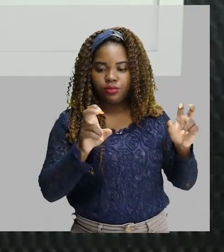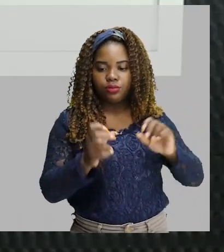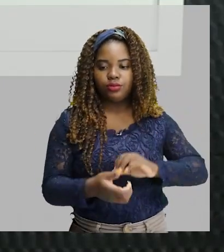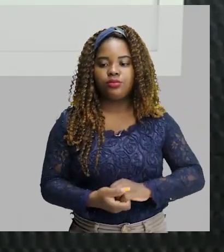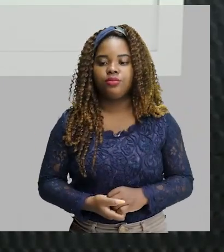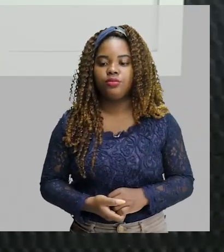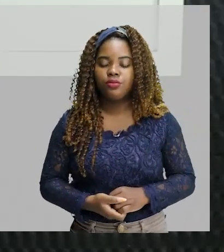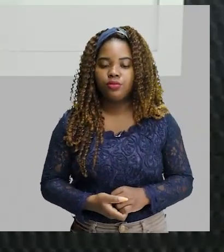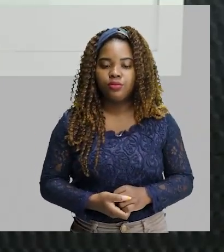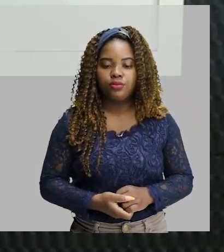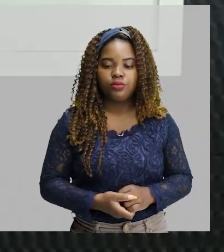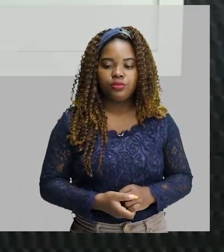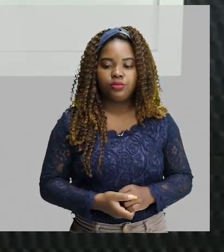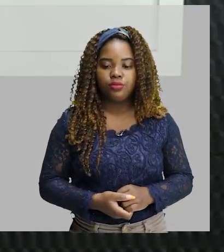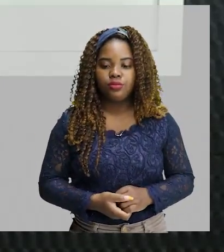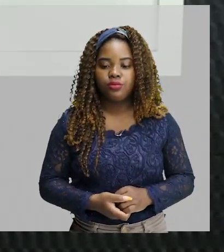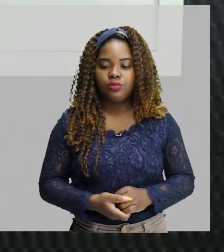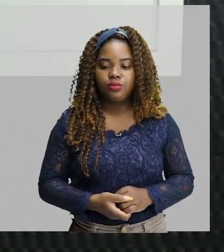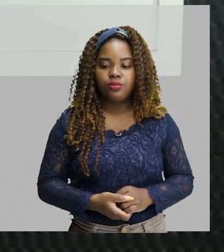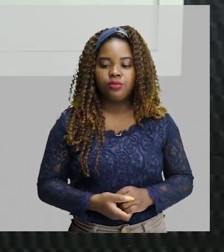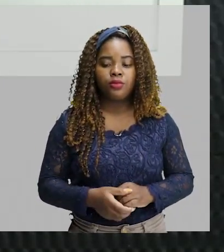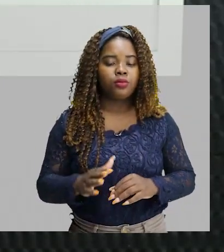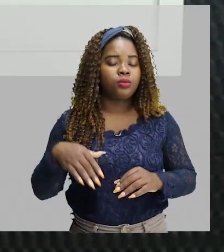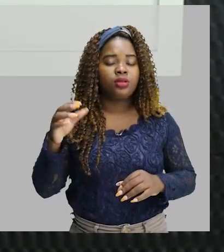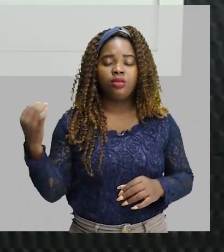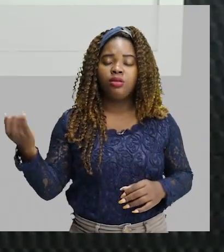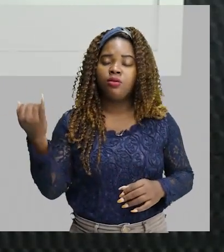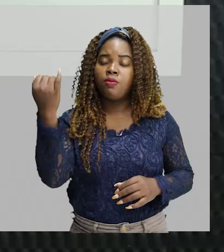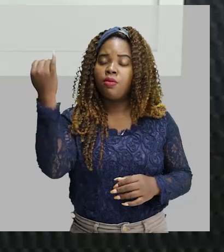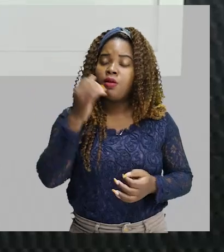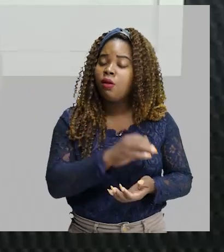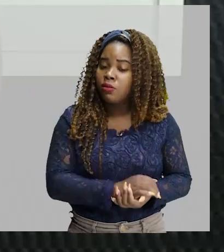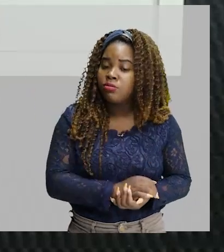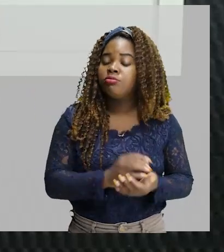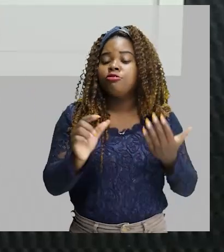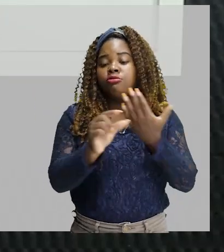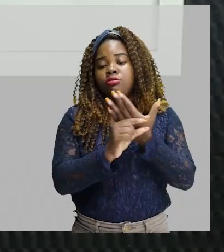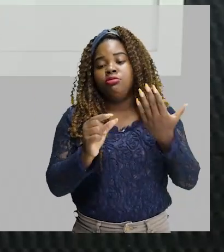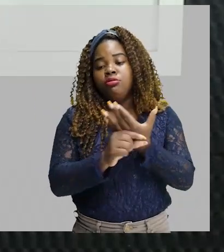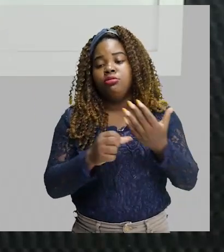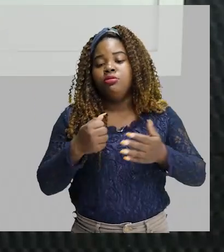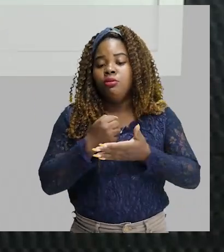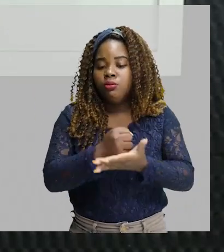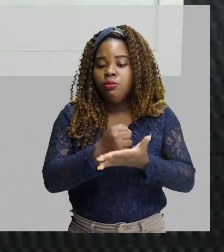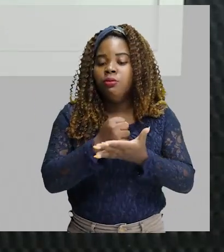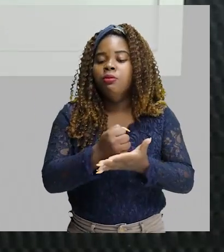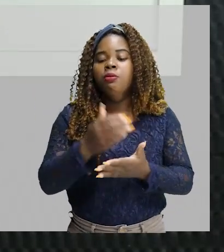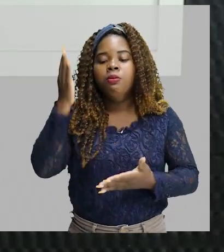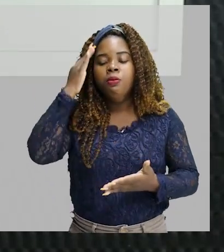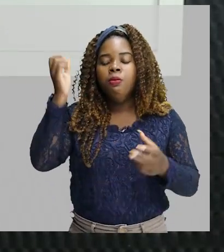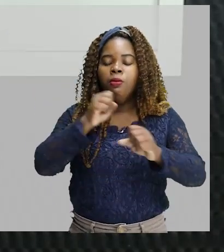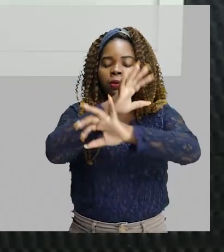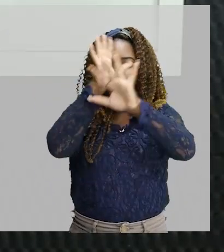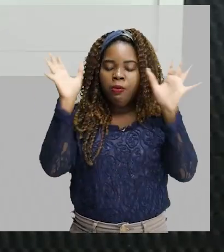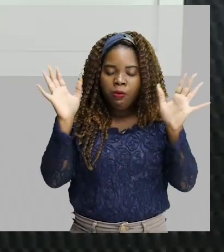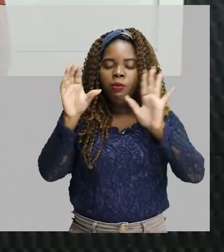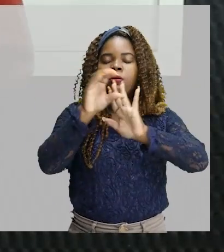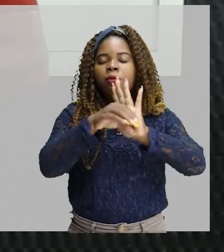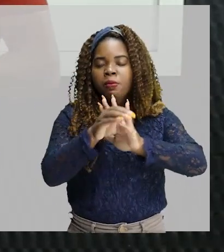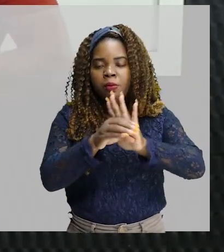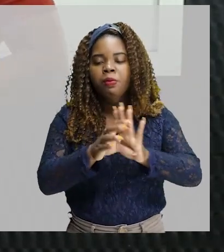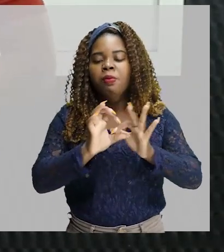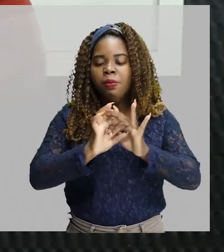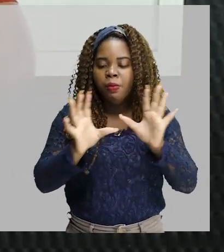nenhuma, um dos grandes autores que traz uma contribuição no entendimento da liberdade e do livre-arbítrio,